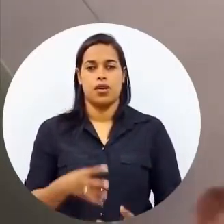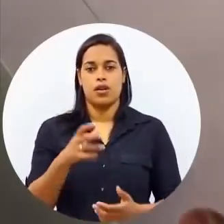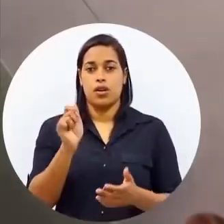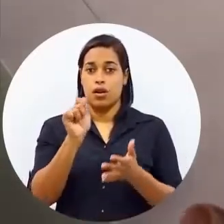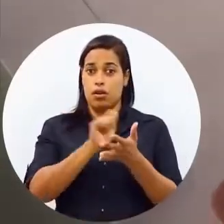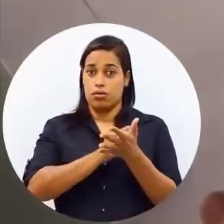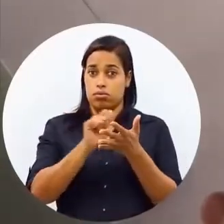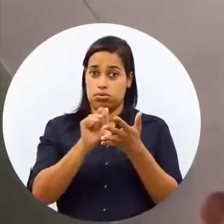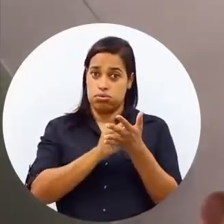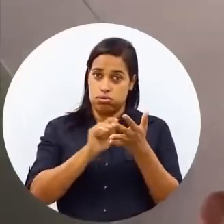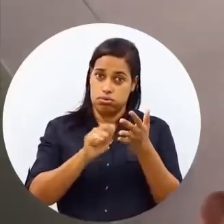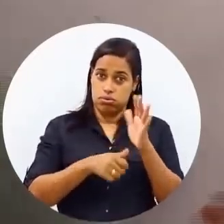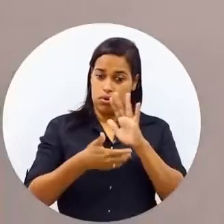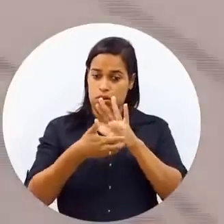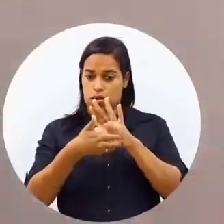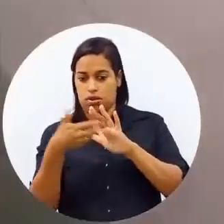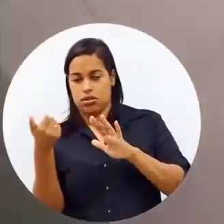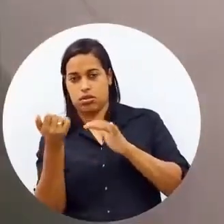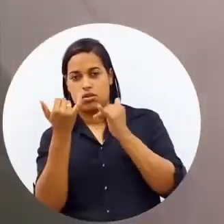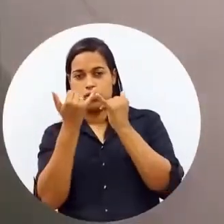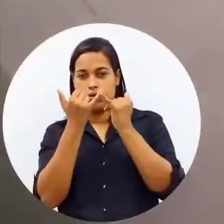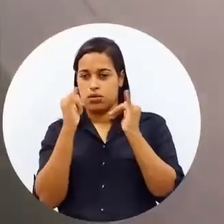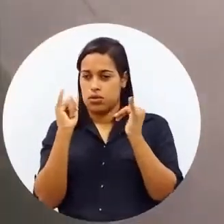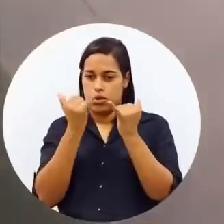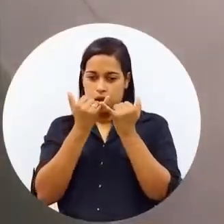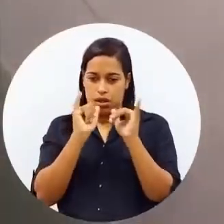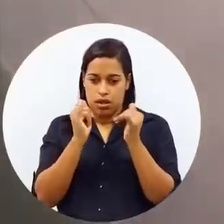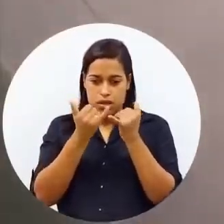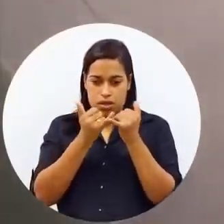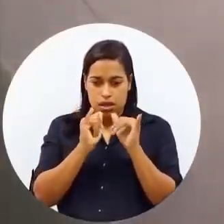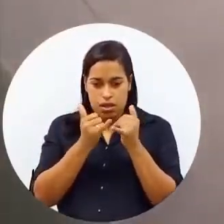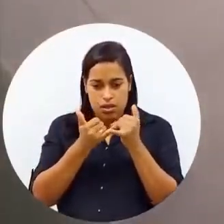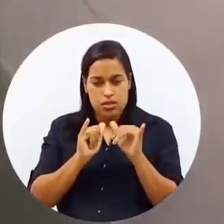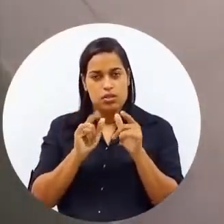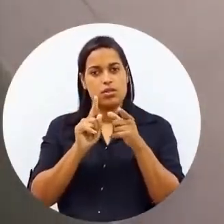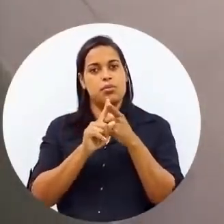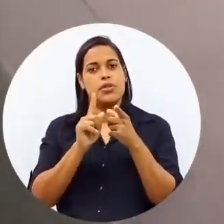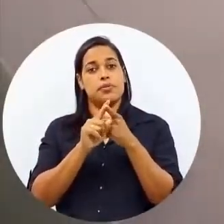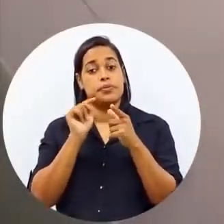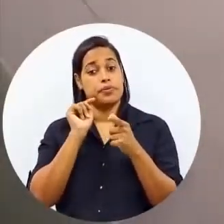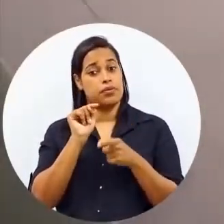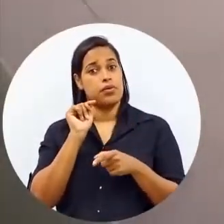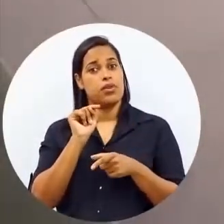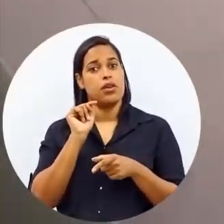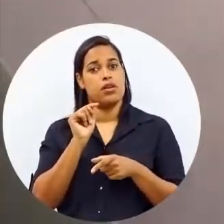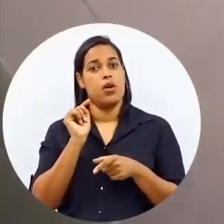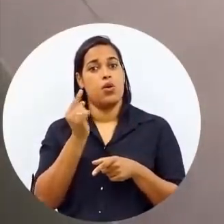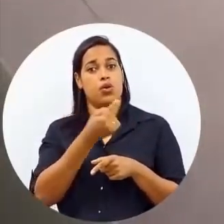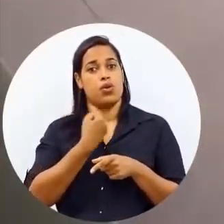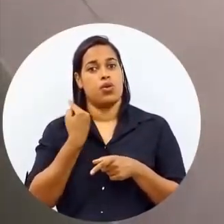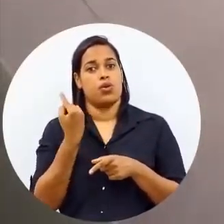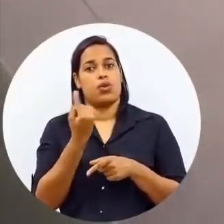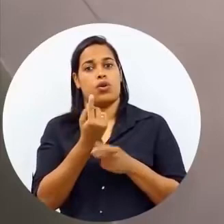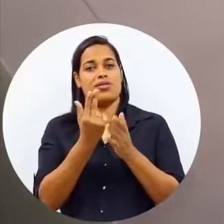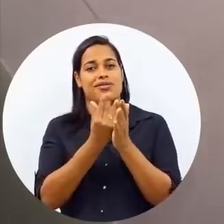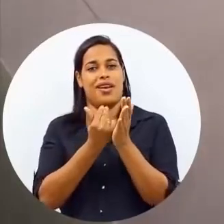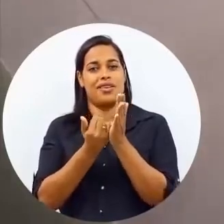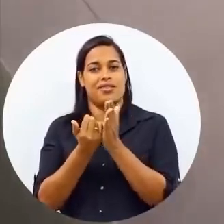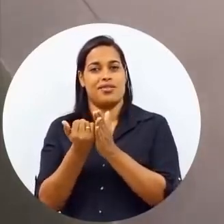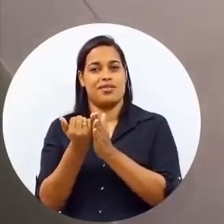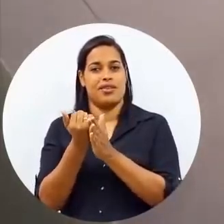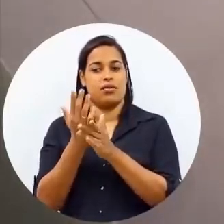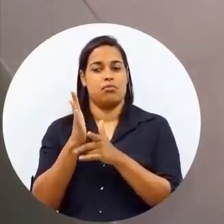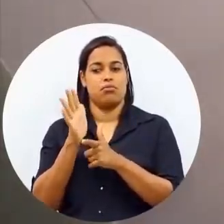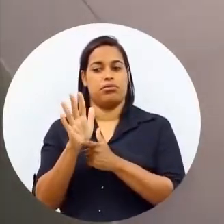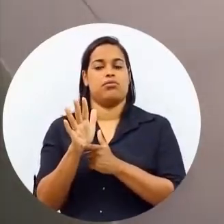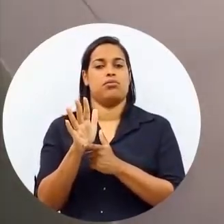Apagamos as linhas de construção, essas linhas bases retas, para que assim o nosso desenho apareça de fato